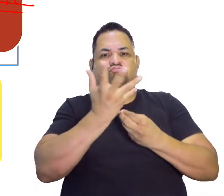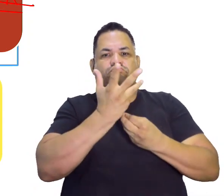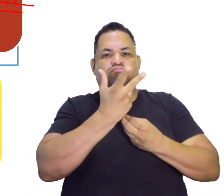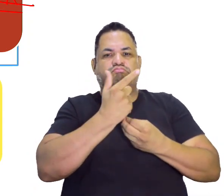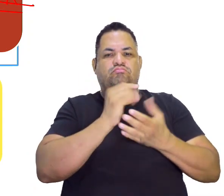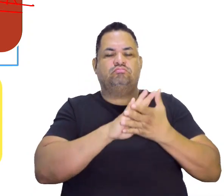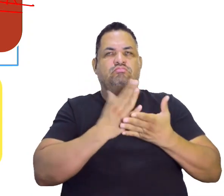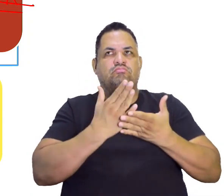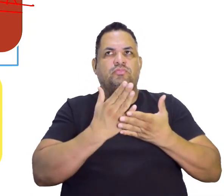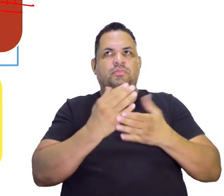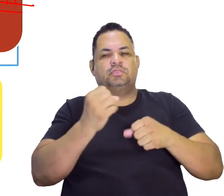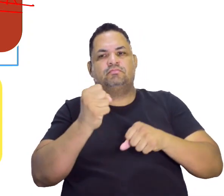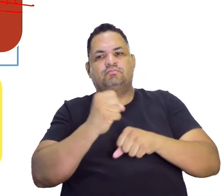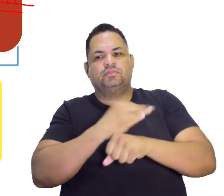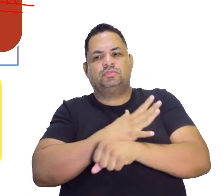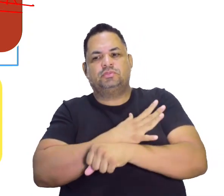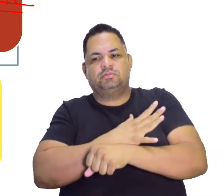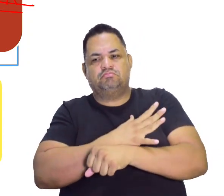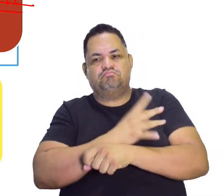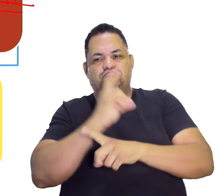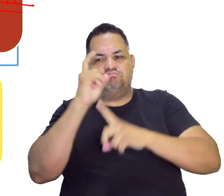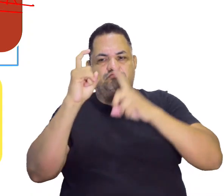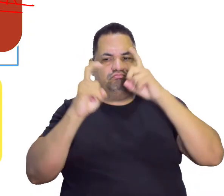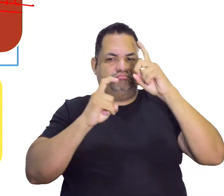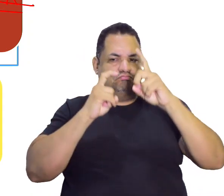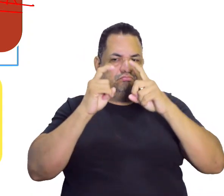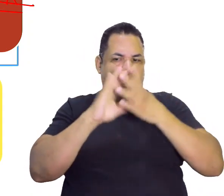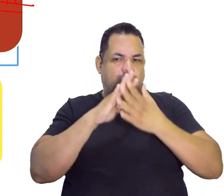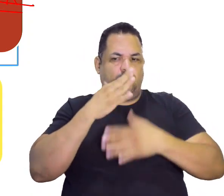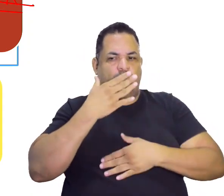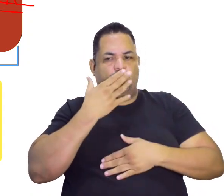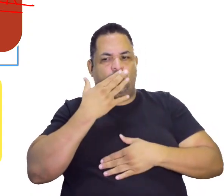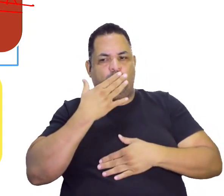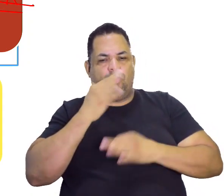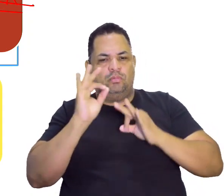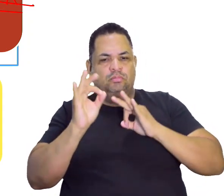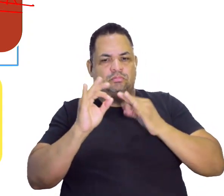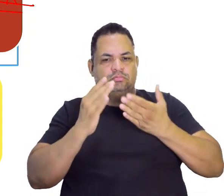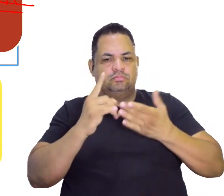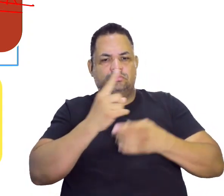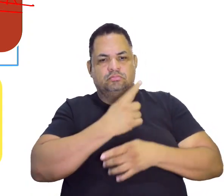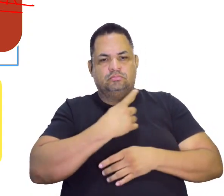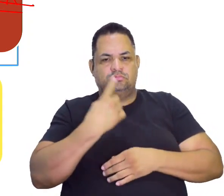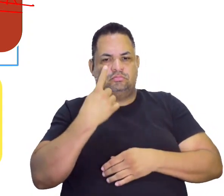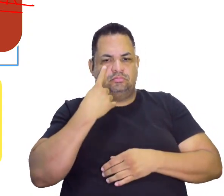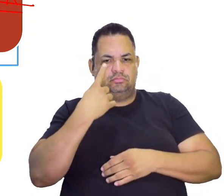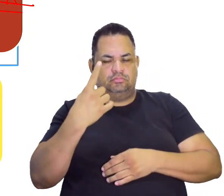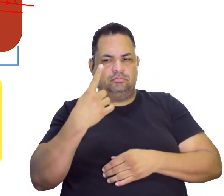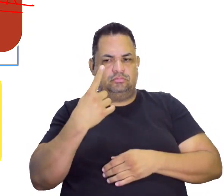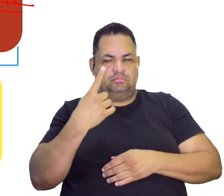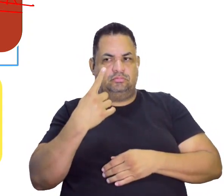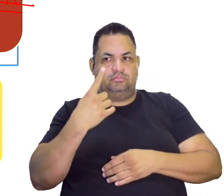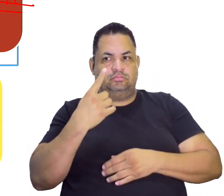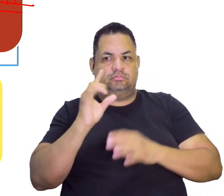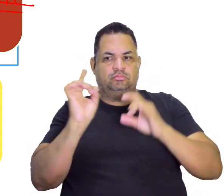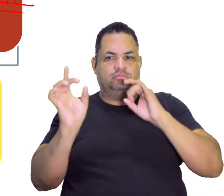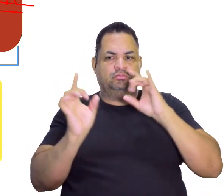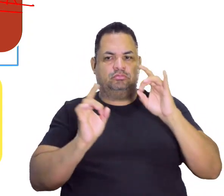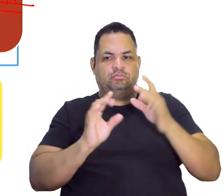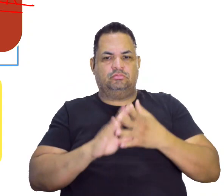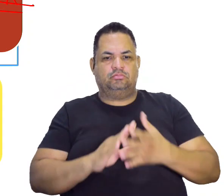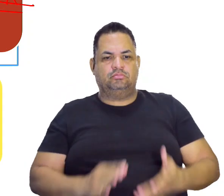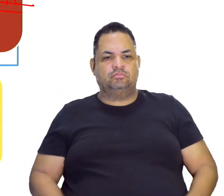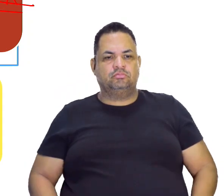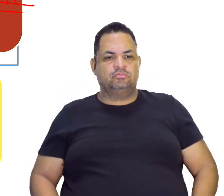a emoção, outro era preocupado mais com a cor, e aí vai. Nós vimos já sobre cada um